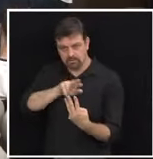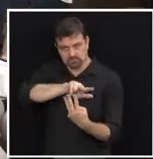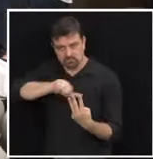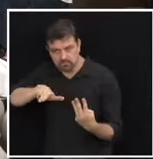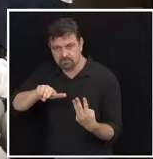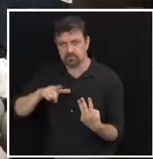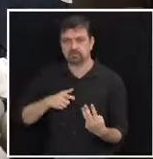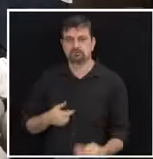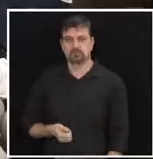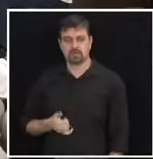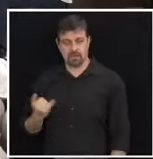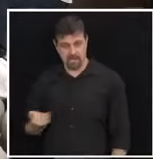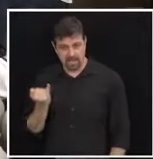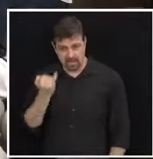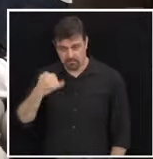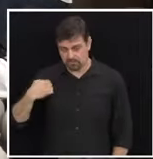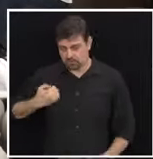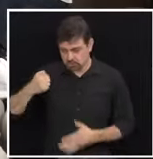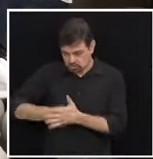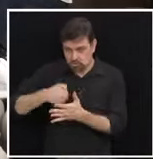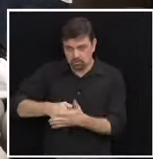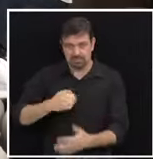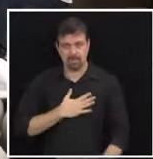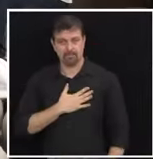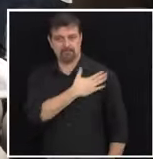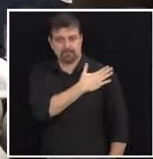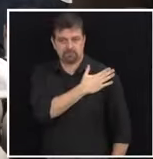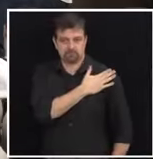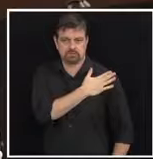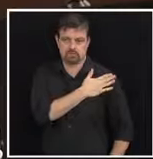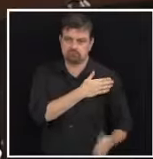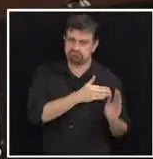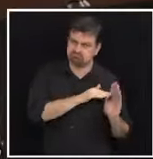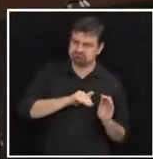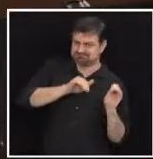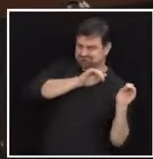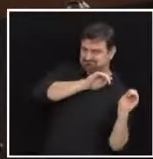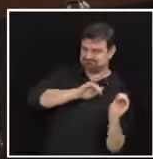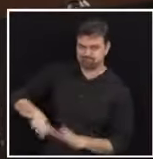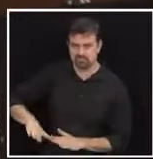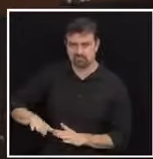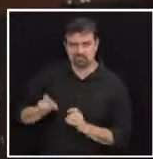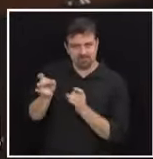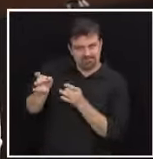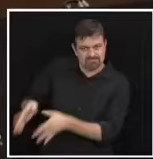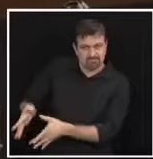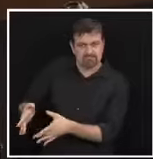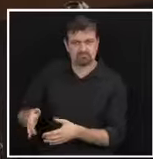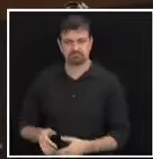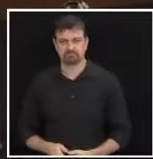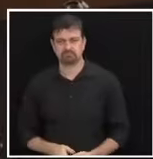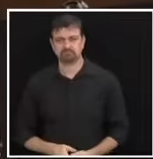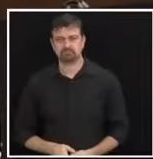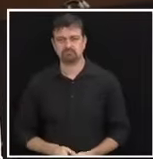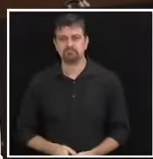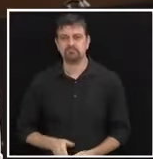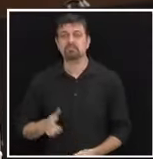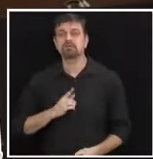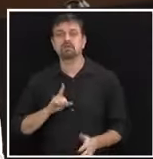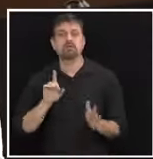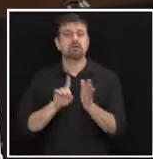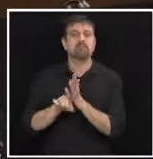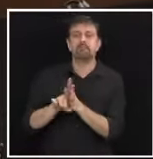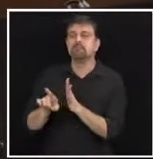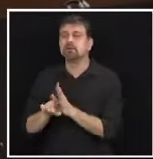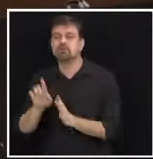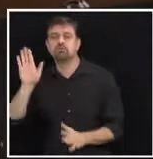Realmente vale a pena lutar contra a discriminação. Com certeza, é verdade. E aí, tem mais alguém querendo perguntar,